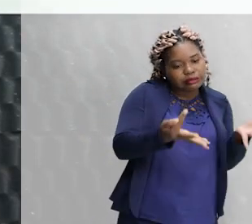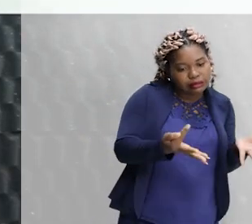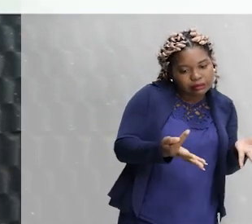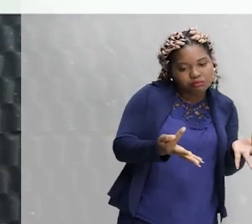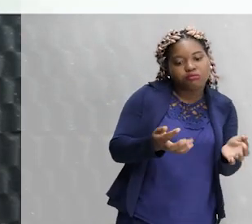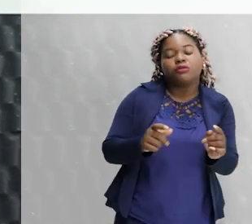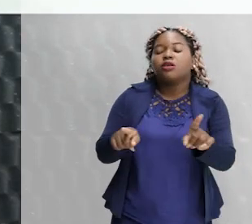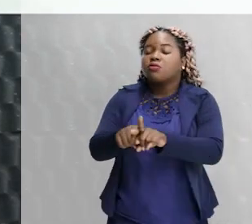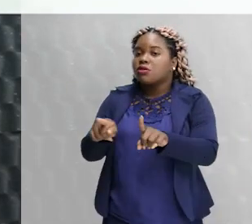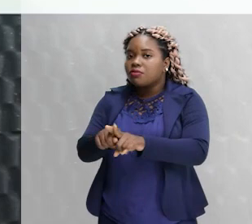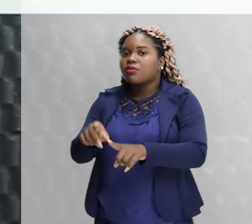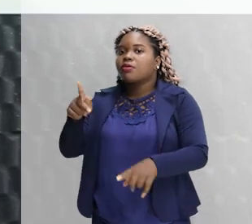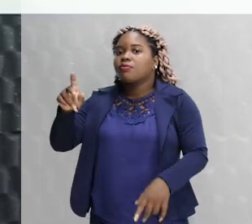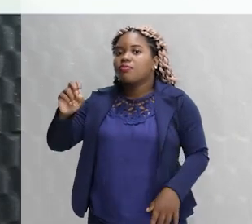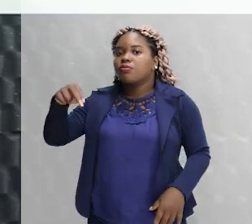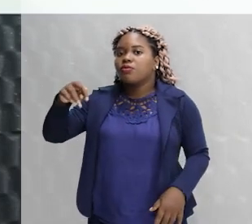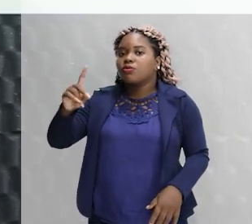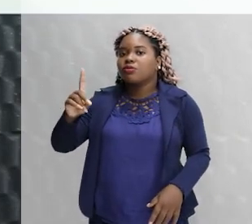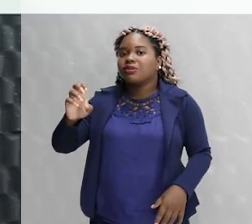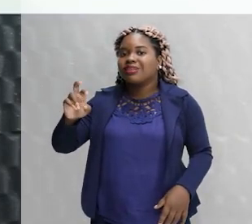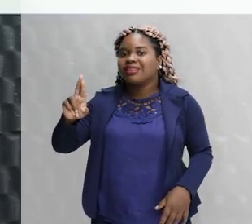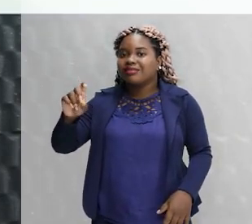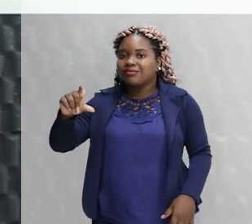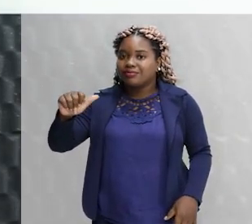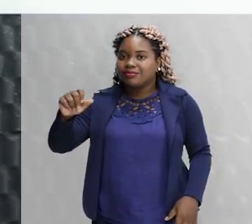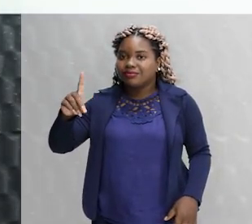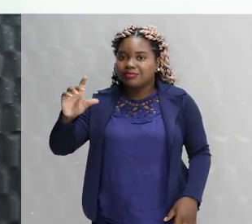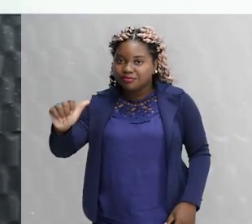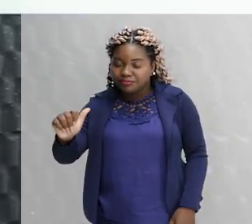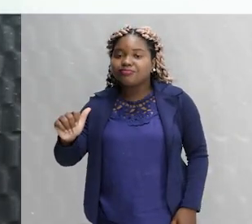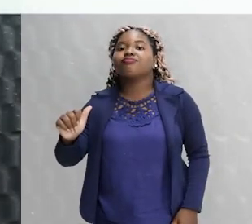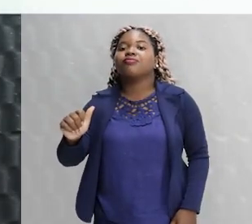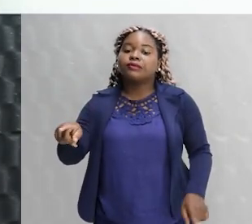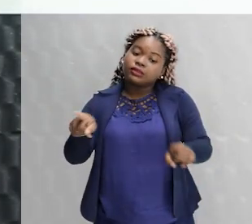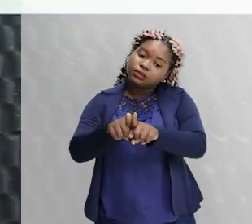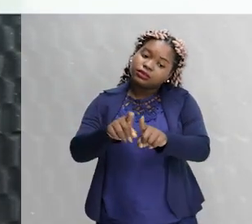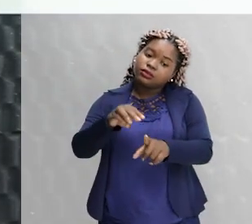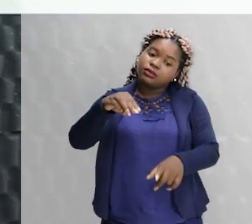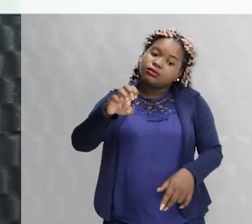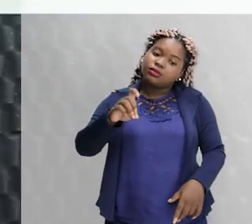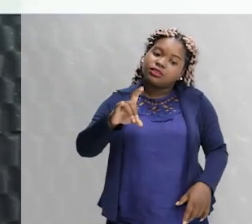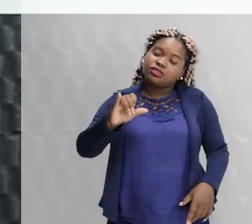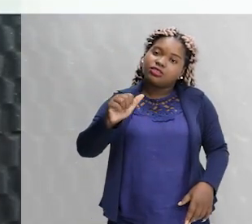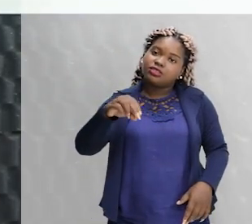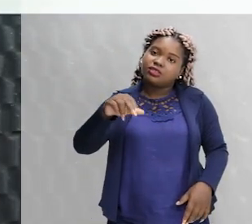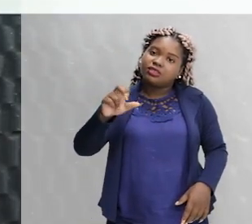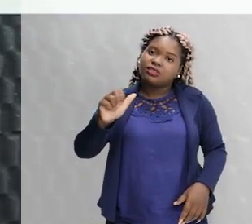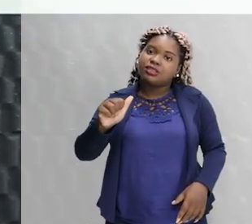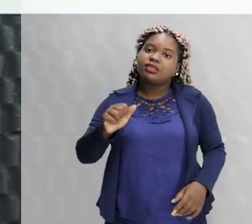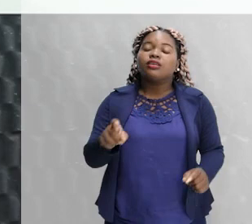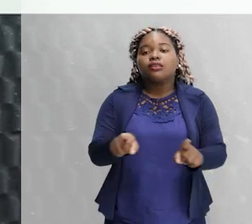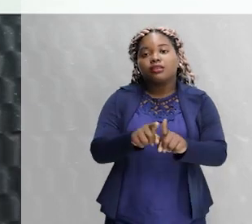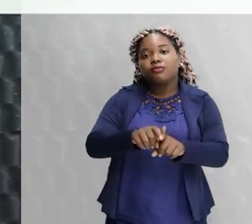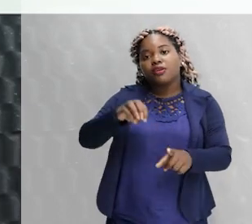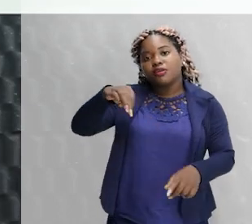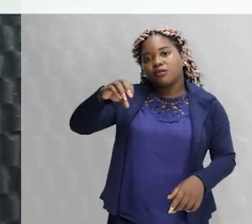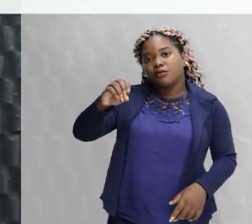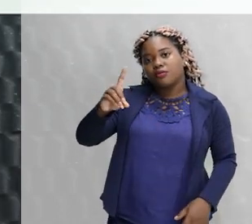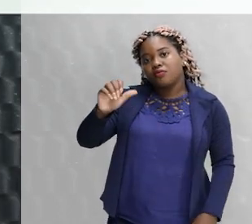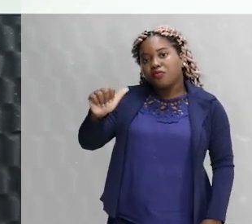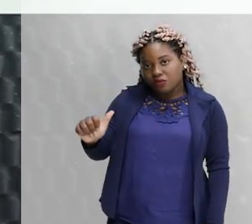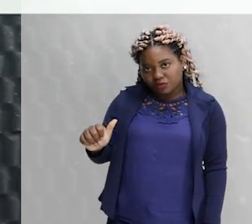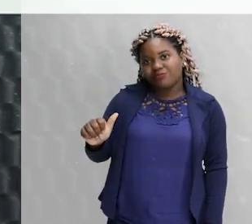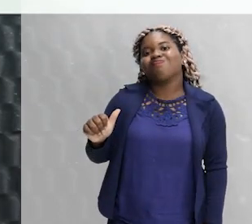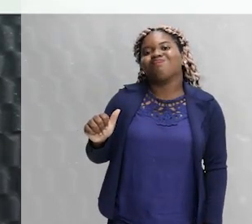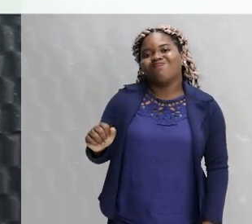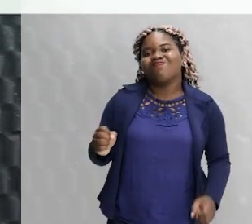aritmética ponderada, que é o nosso tema da aula de hoje, pode ser uma mediana e pode ser uma moda, tá? São medidas de